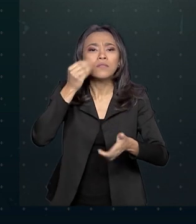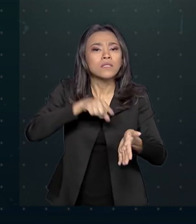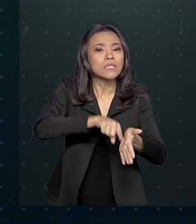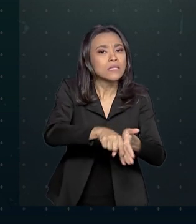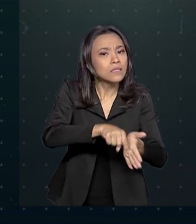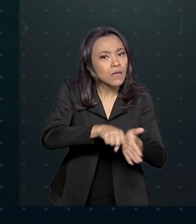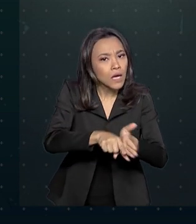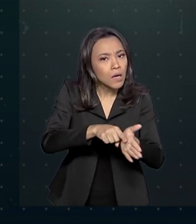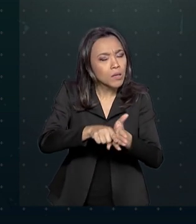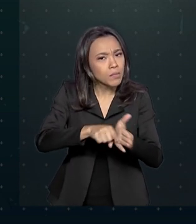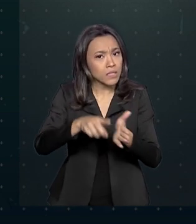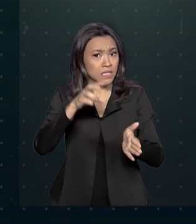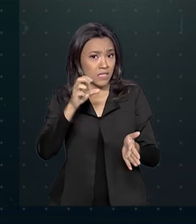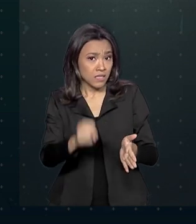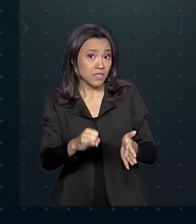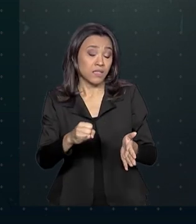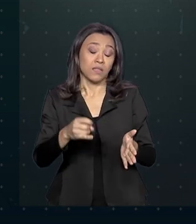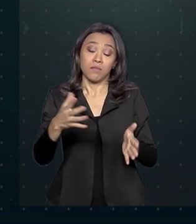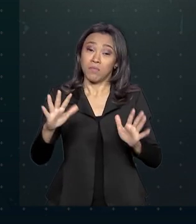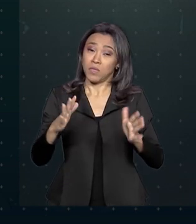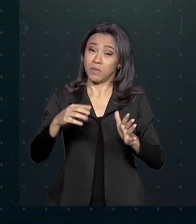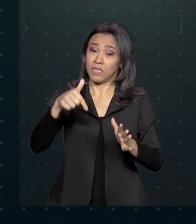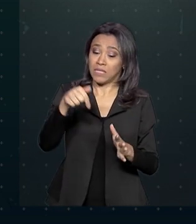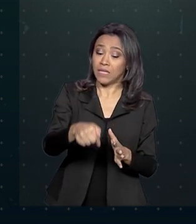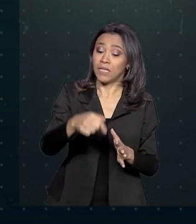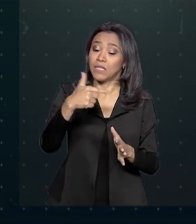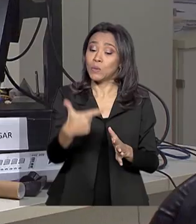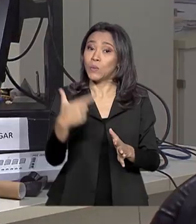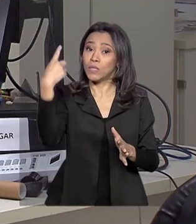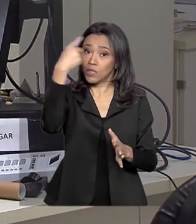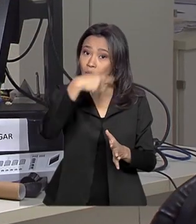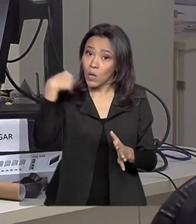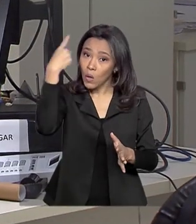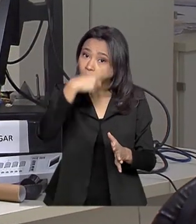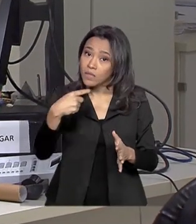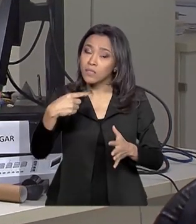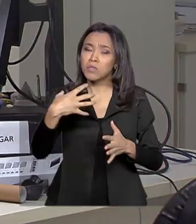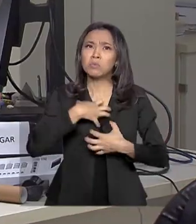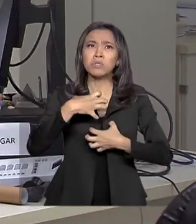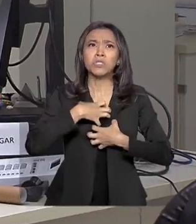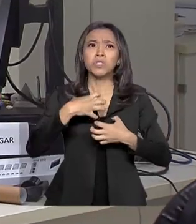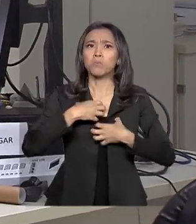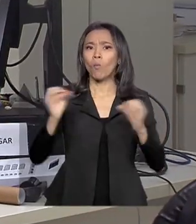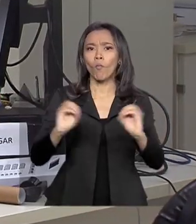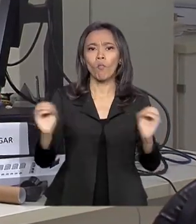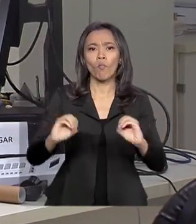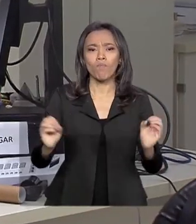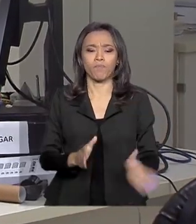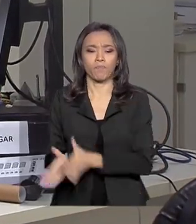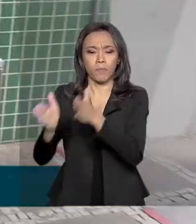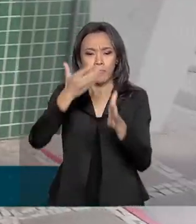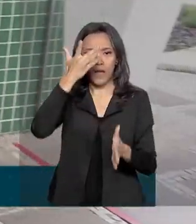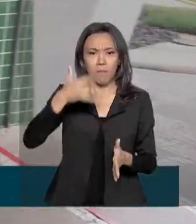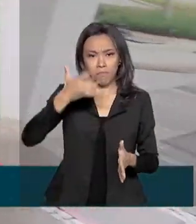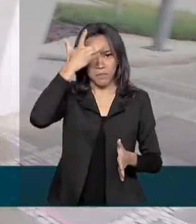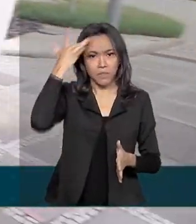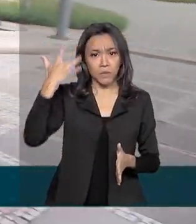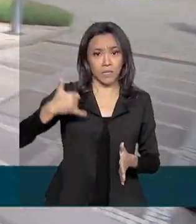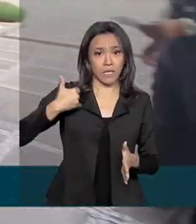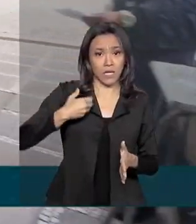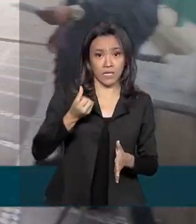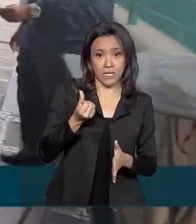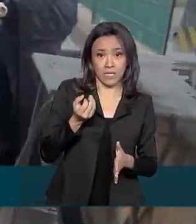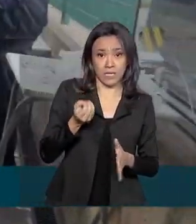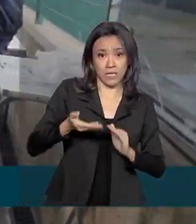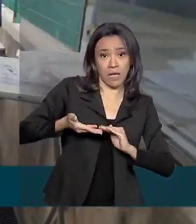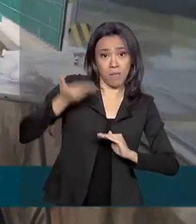ou estiver assintomático por mais de 72 horas. Os trabalhadores com 60 anos ou mais ou que estão no